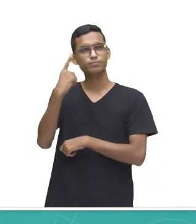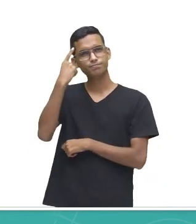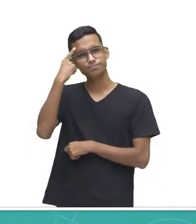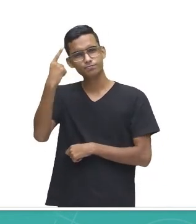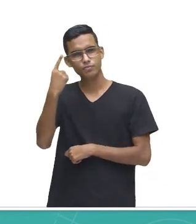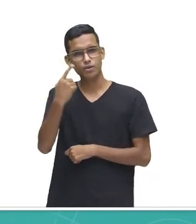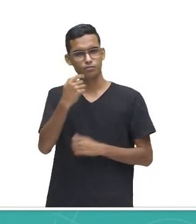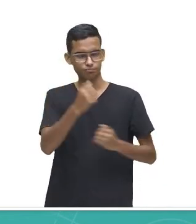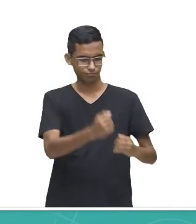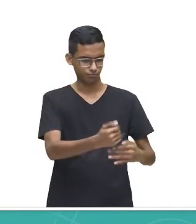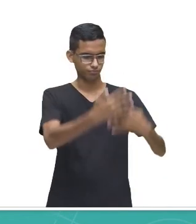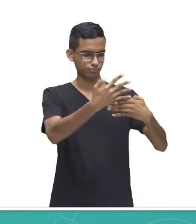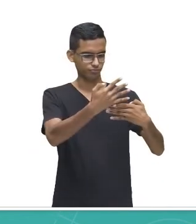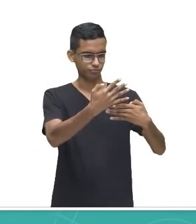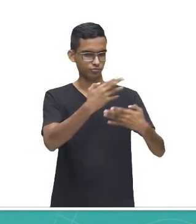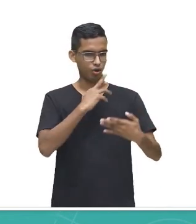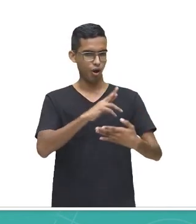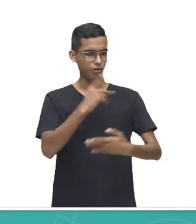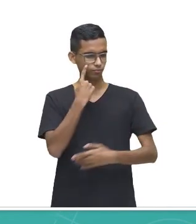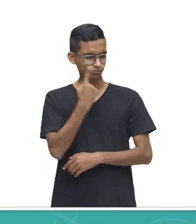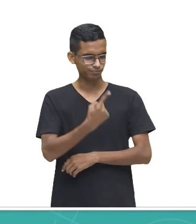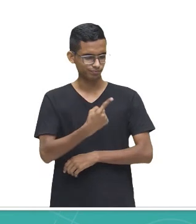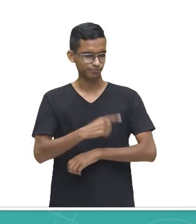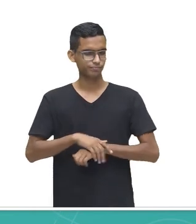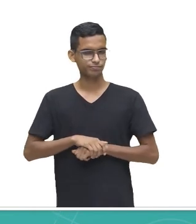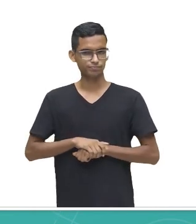ver o nosso comentário.